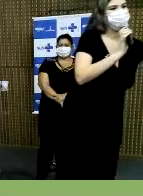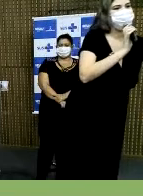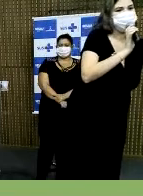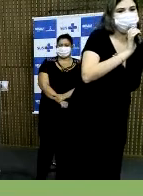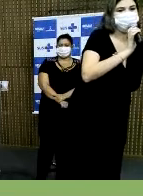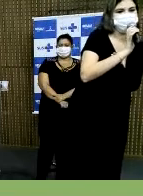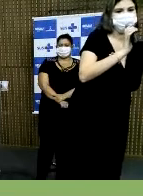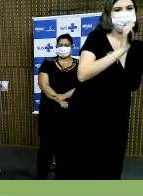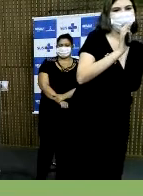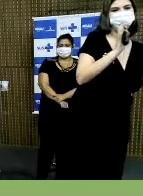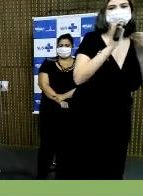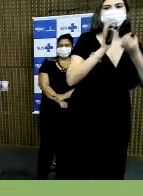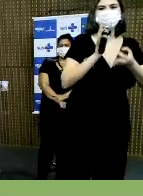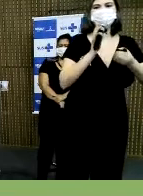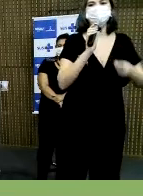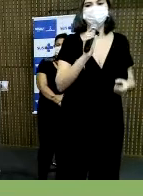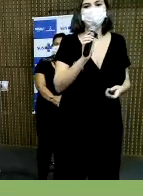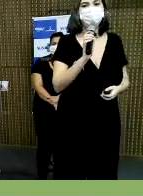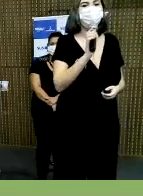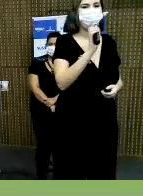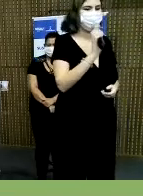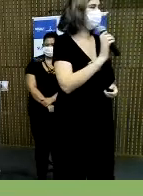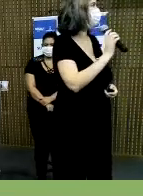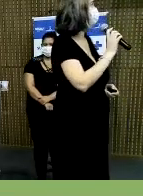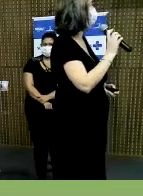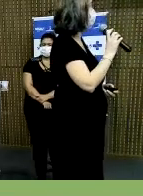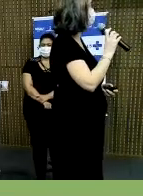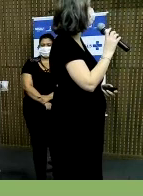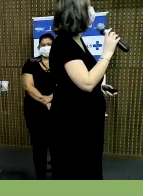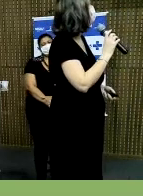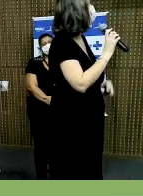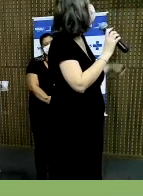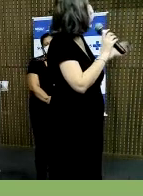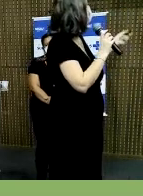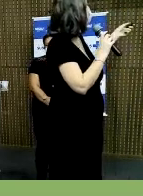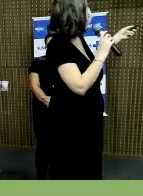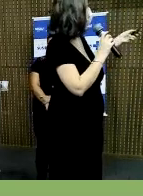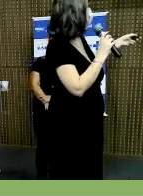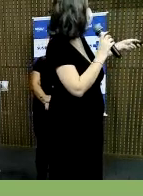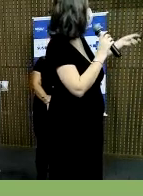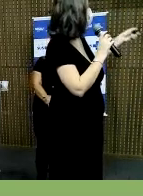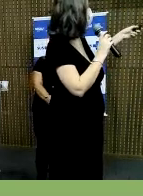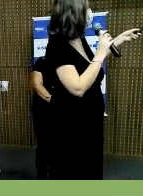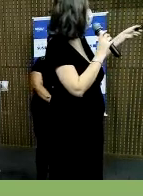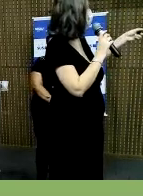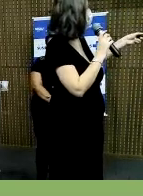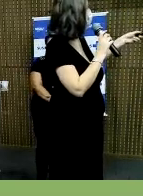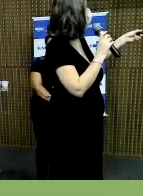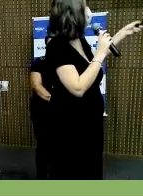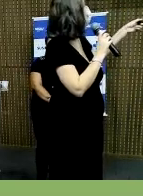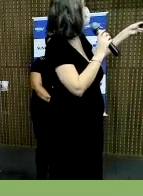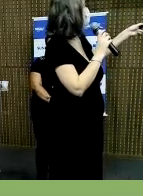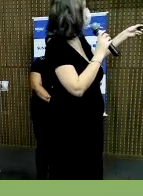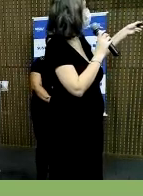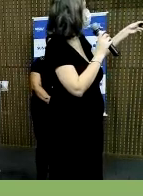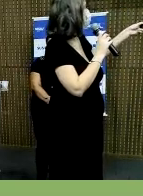acabava jogando para o profissional médico e não especificando para o profissional de enfermagem. Tanto que a gente consegue ver a diferença de